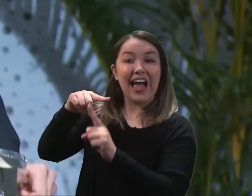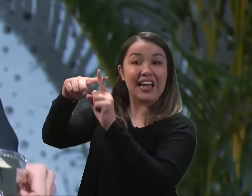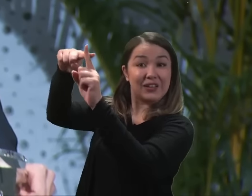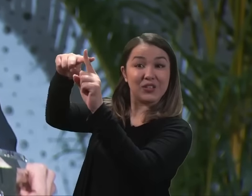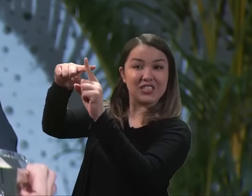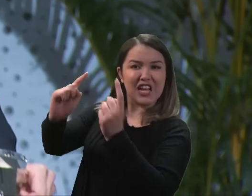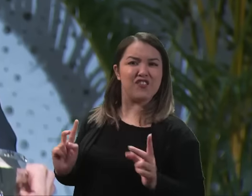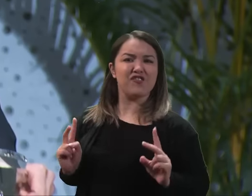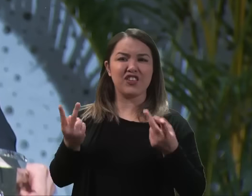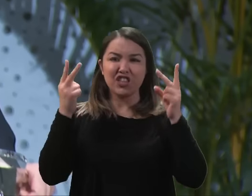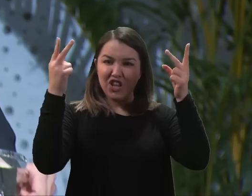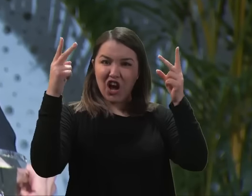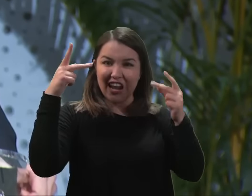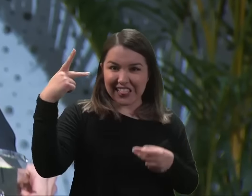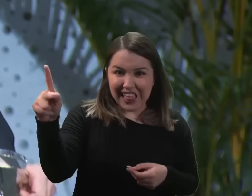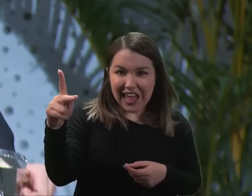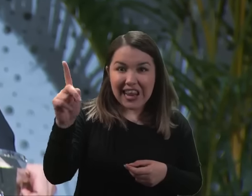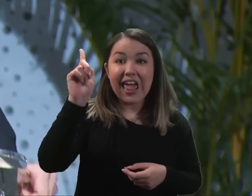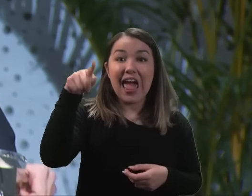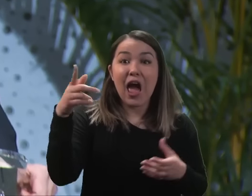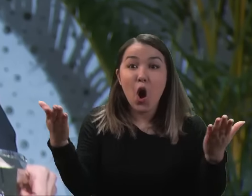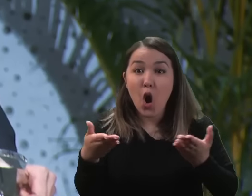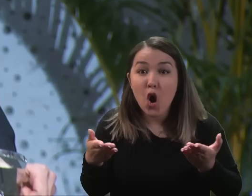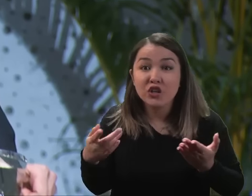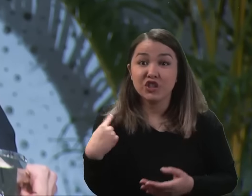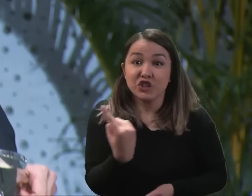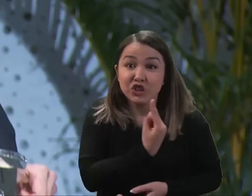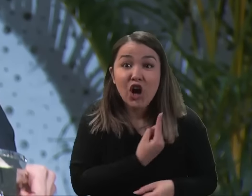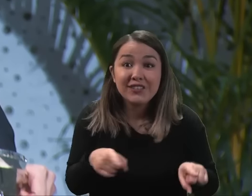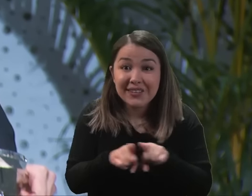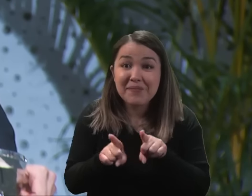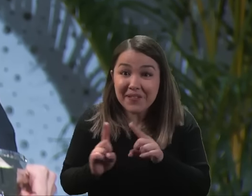pode ser tua e minha vitória hoje. Amém por isso?